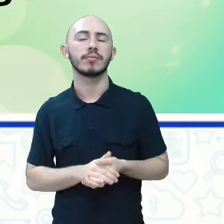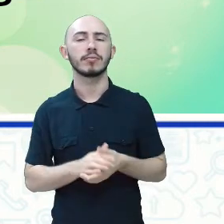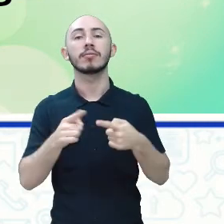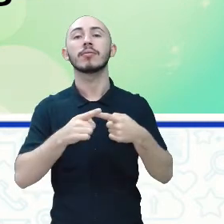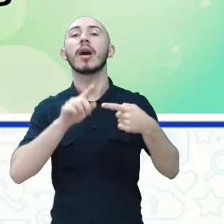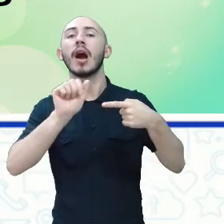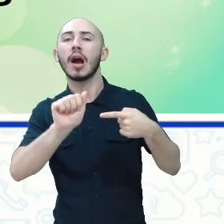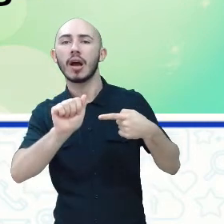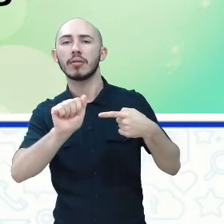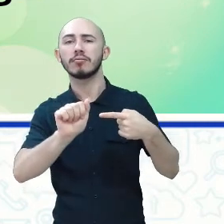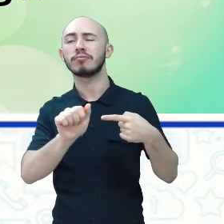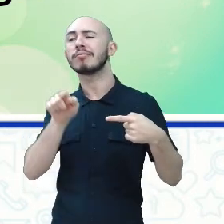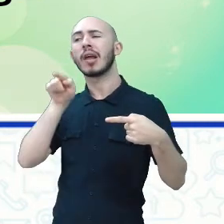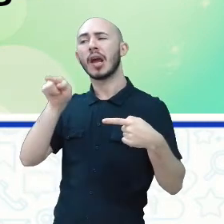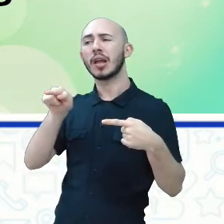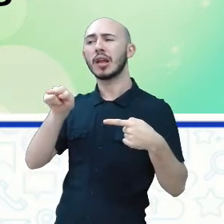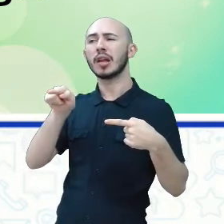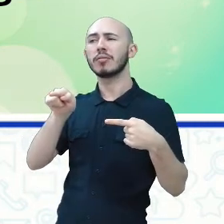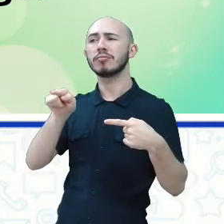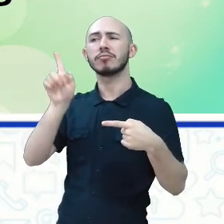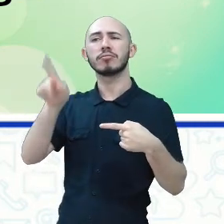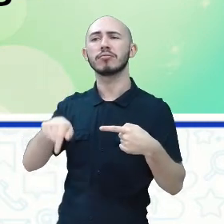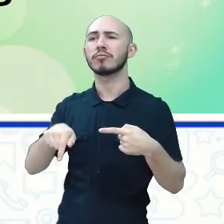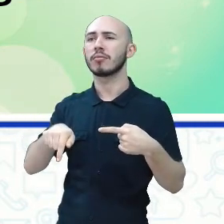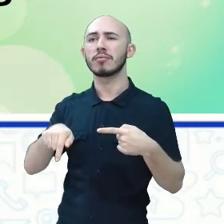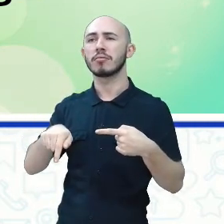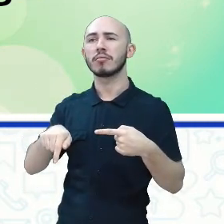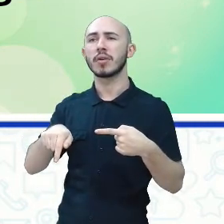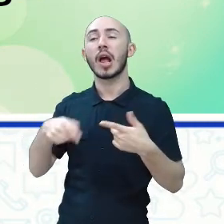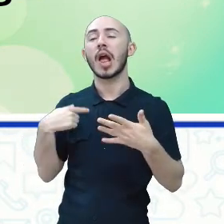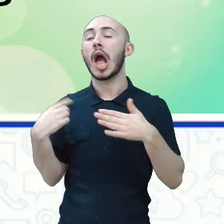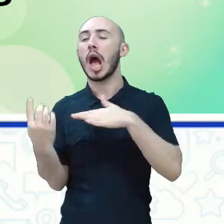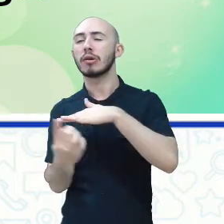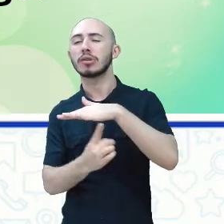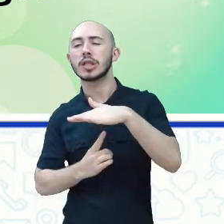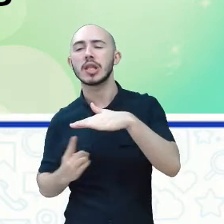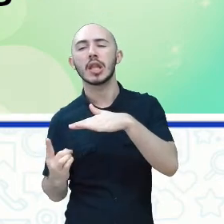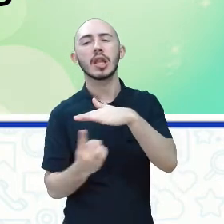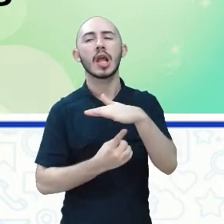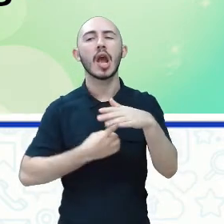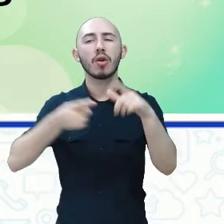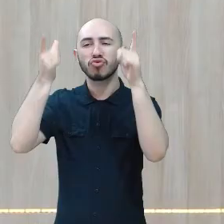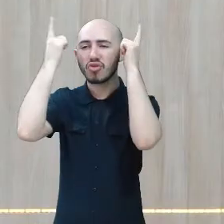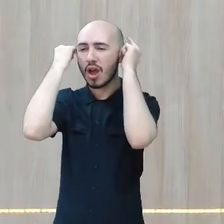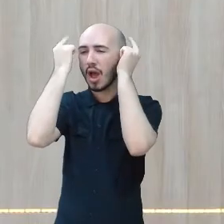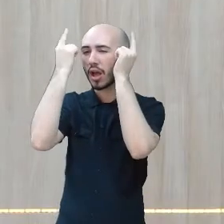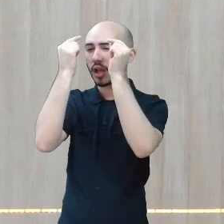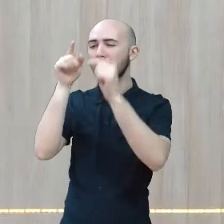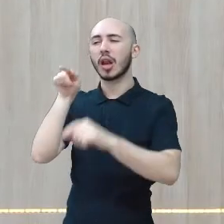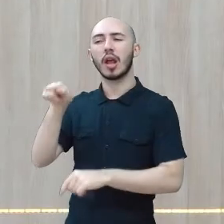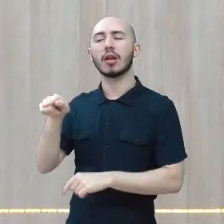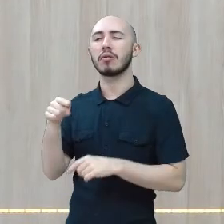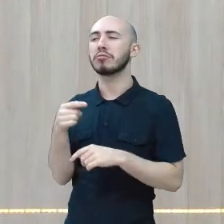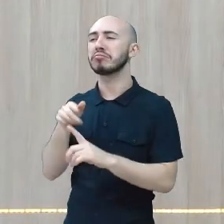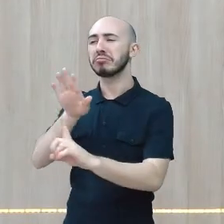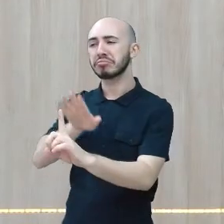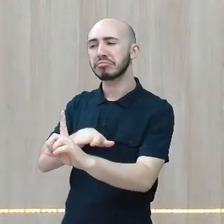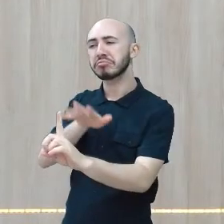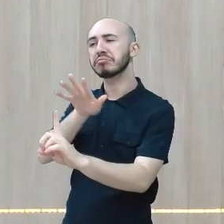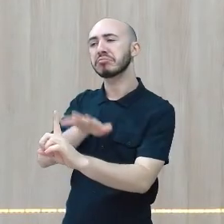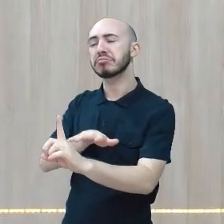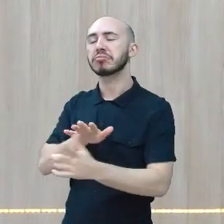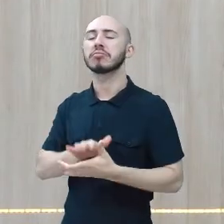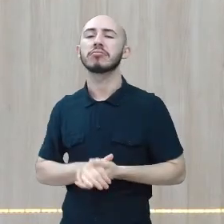Letra A. Ele é simplesmente um deus grego. É alguém que está, não é assim, admirado com a